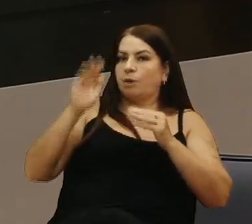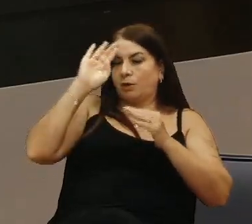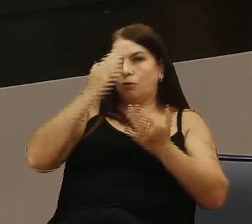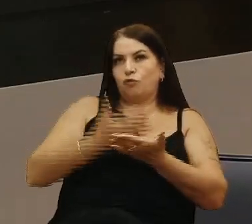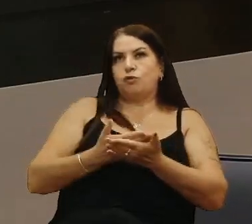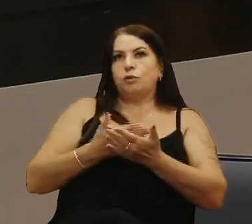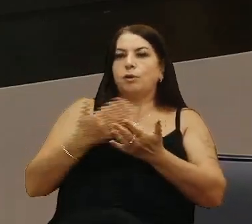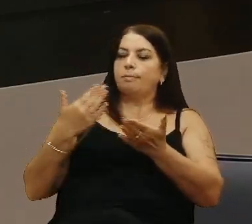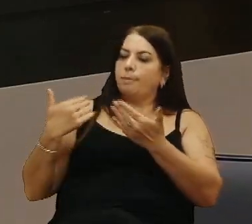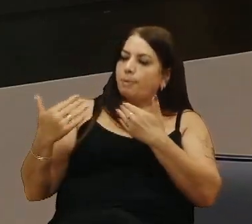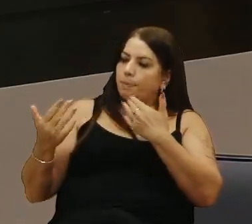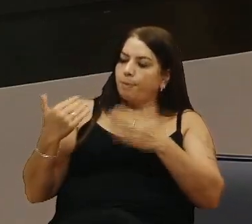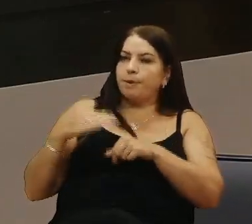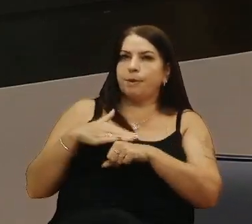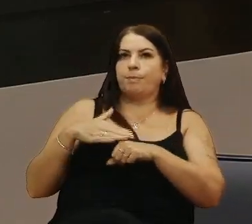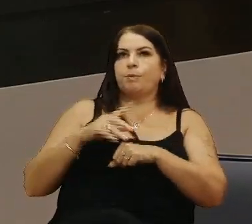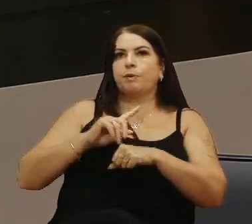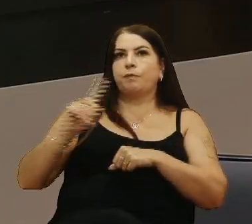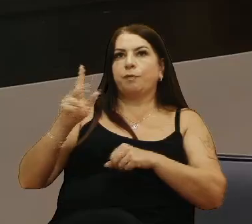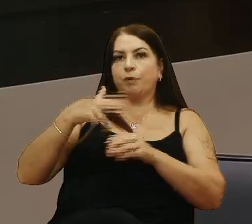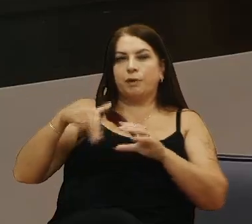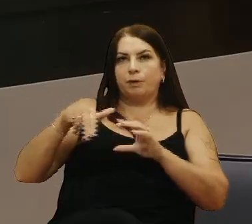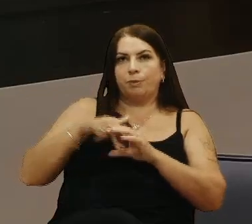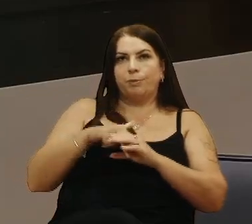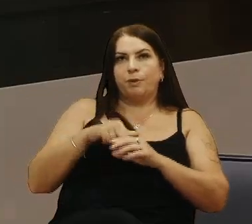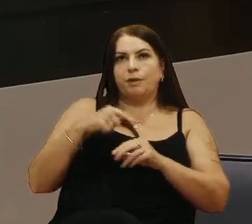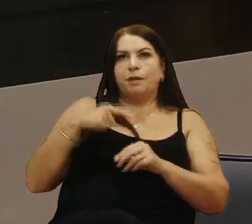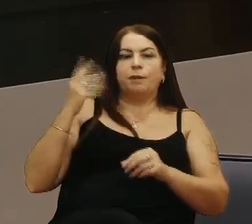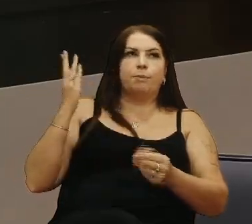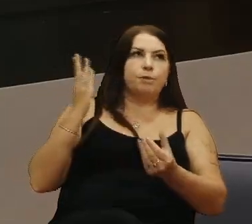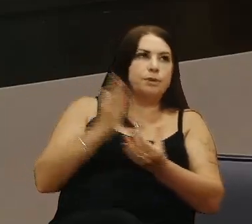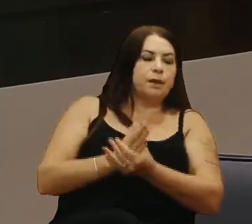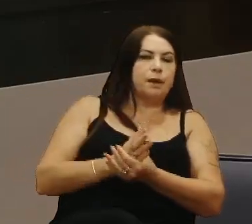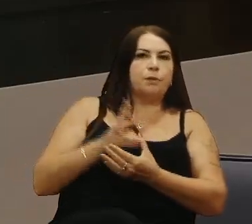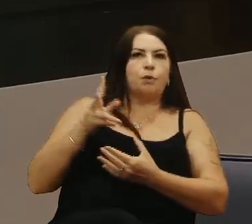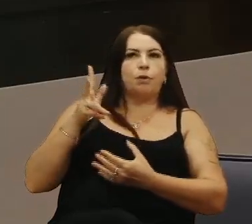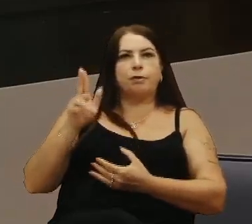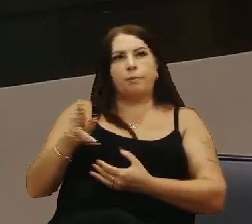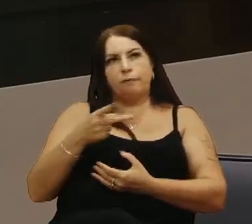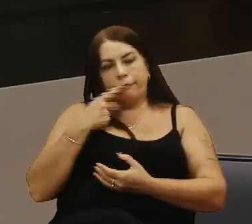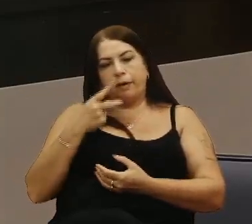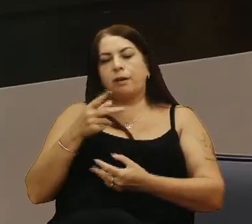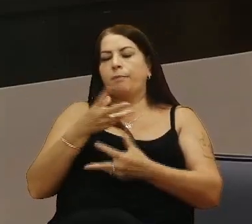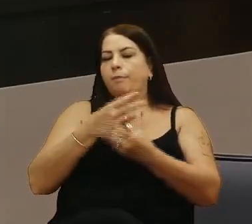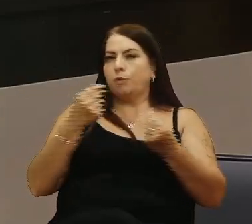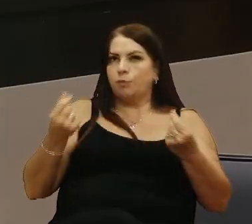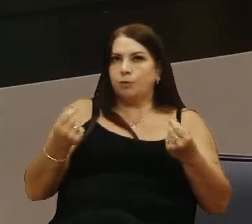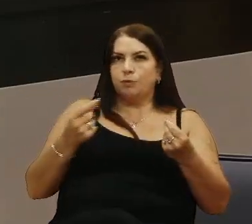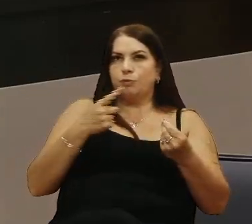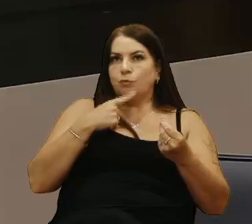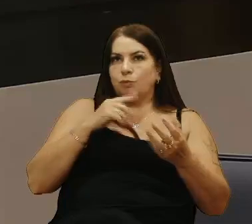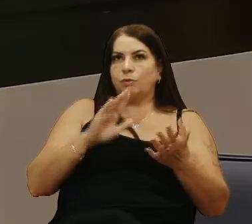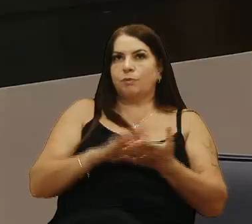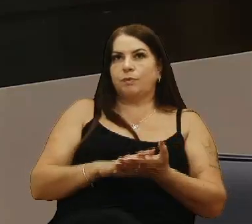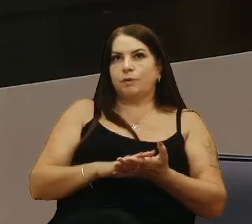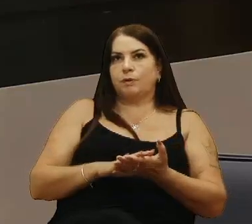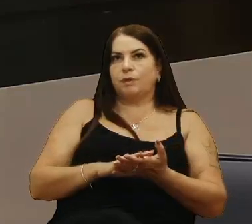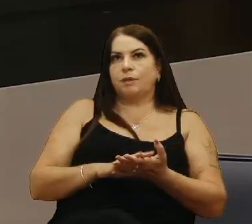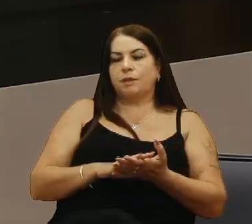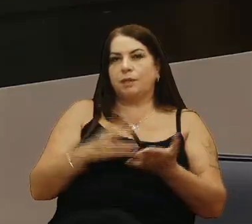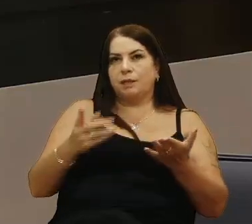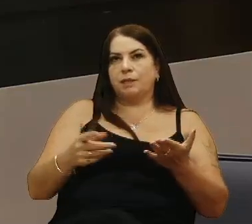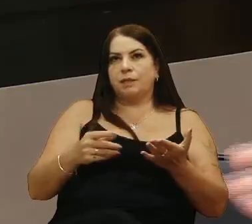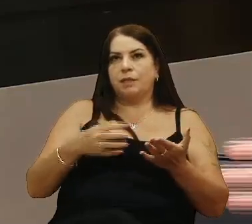no diálogo, porque quando eu vou ali para a tribuna, eles querem me processar, querem me cortar minha fala, querem falar um monte de coisa que não gostam, eu revoltado. Aí